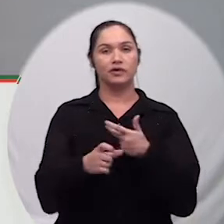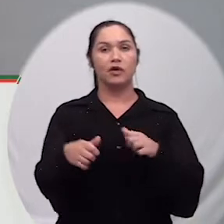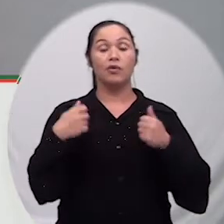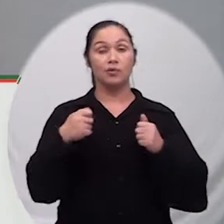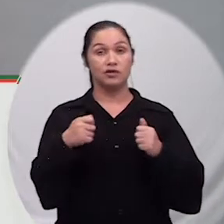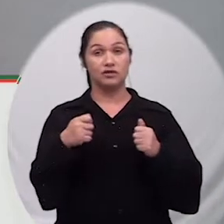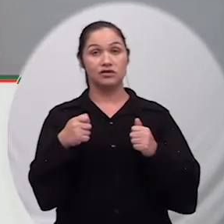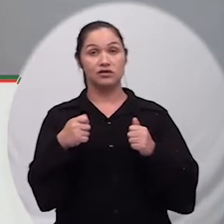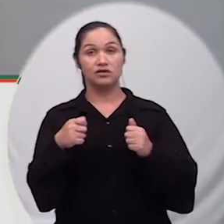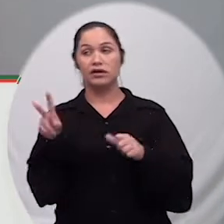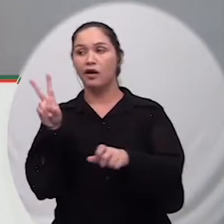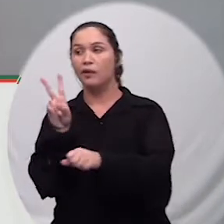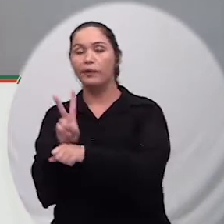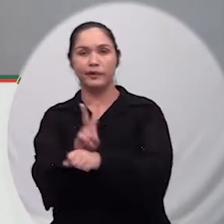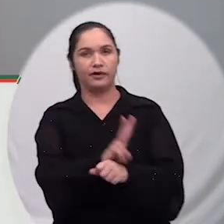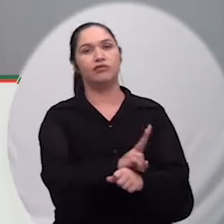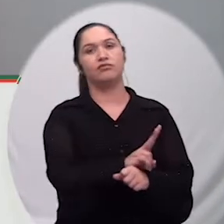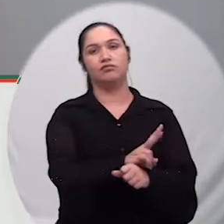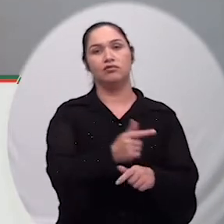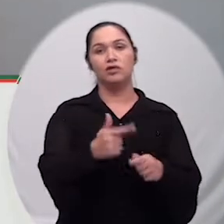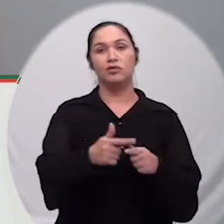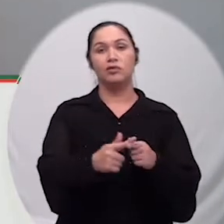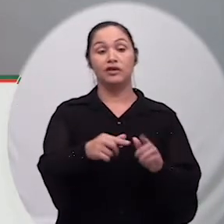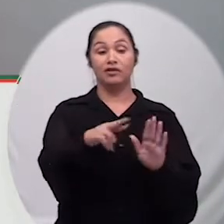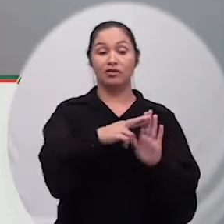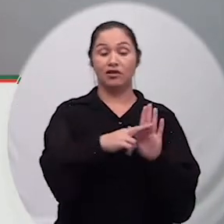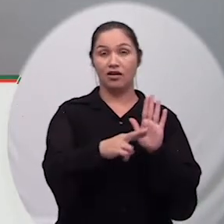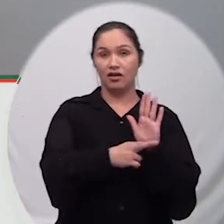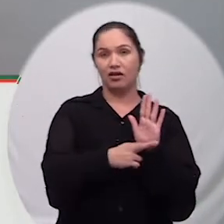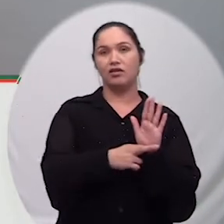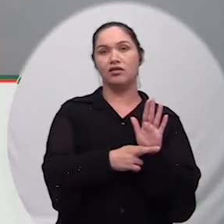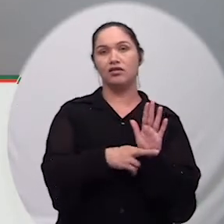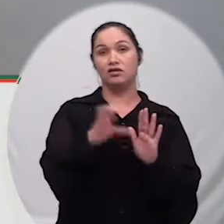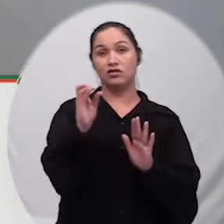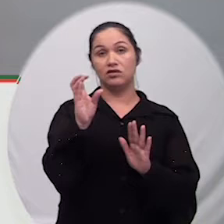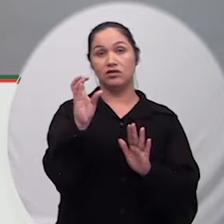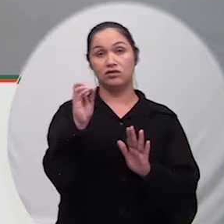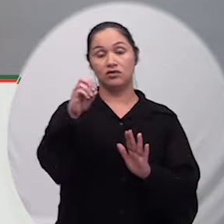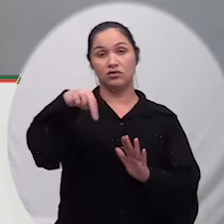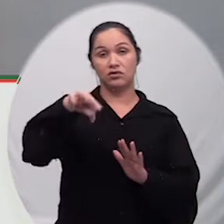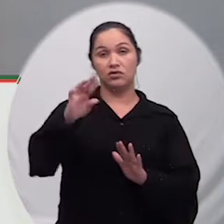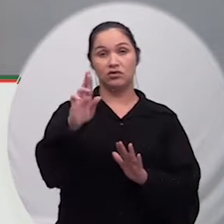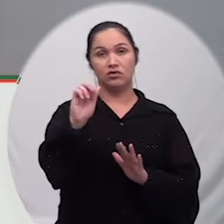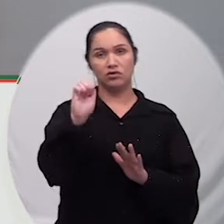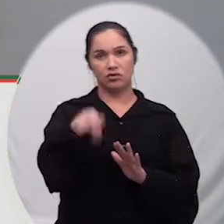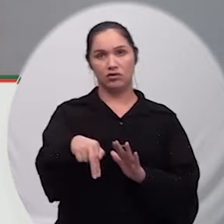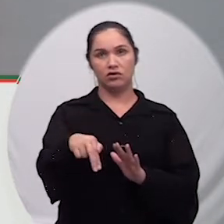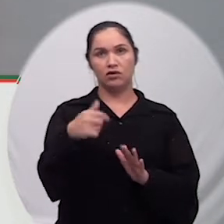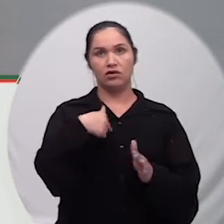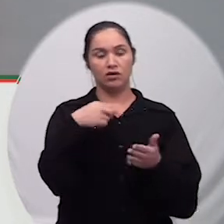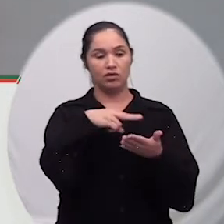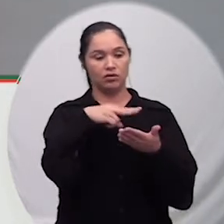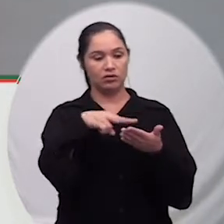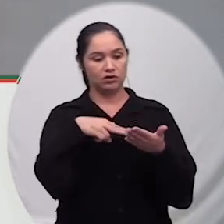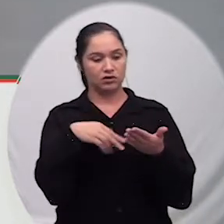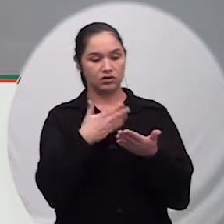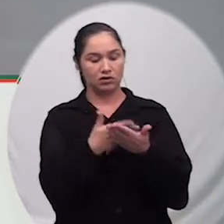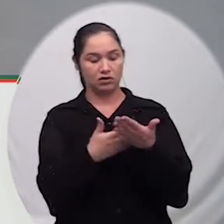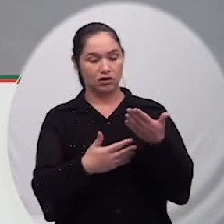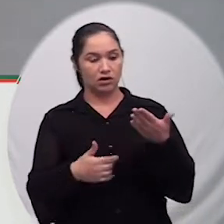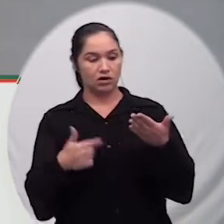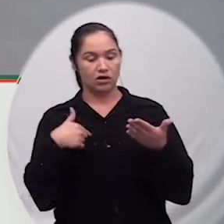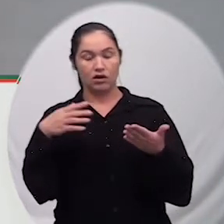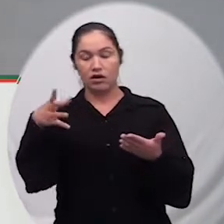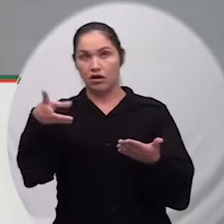né, para esses, pelas normas do CONTRAN. A gente começou a ler, meu Deus do céu, né? Tem coisa ali para a gente fazer uma resenha ali, né? Dá para